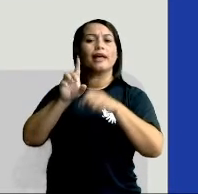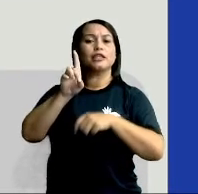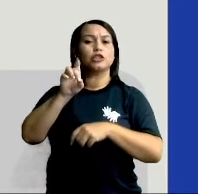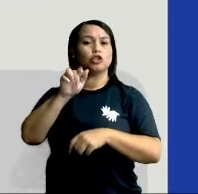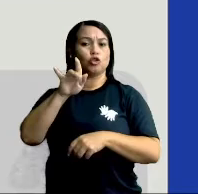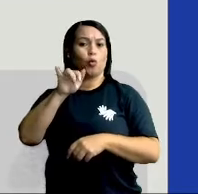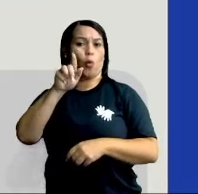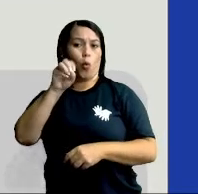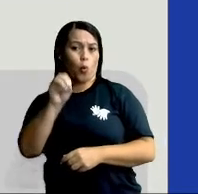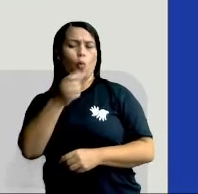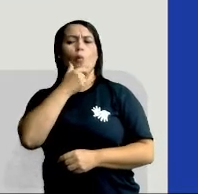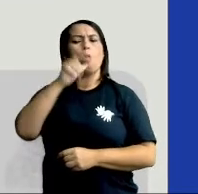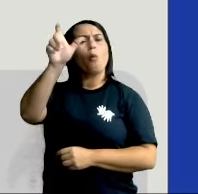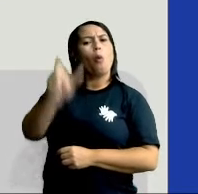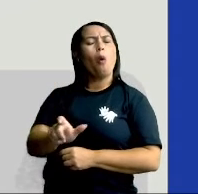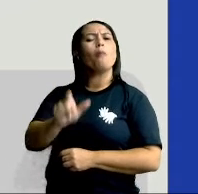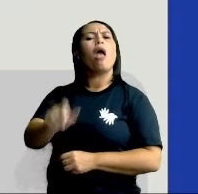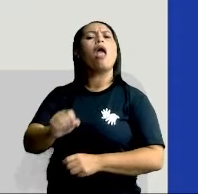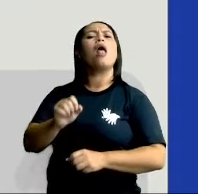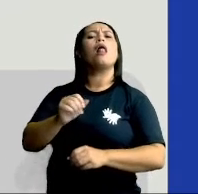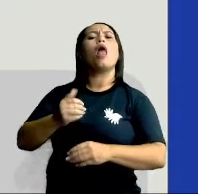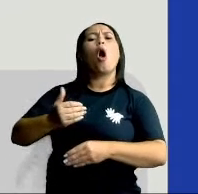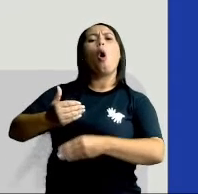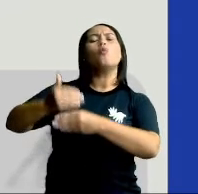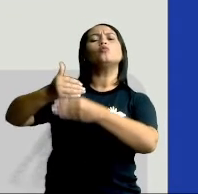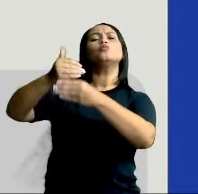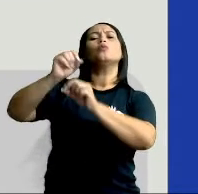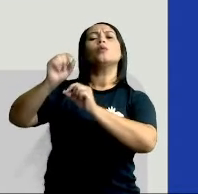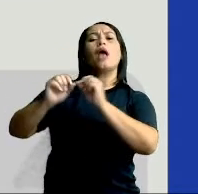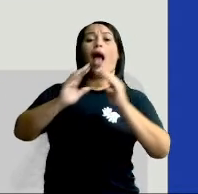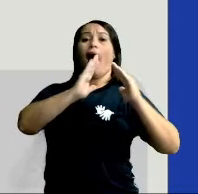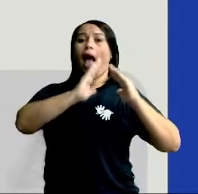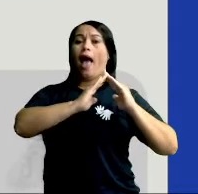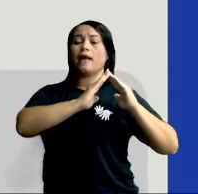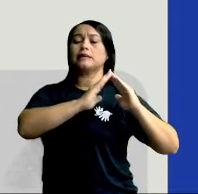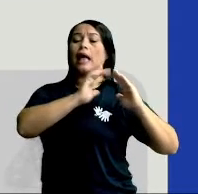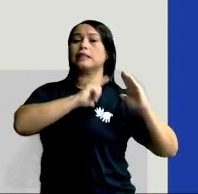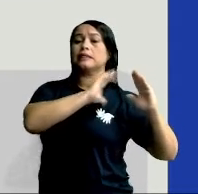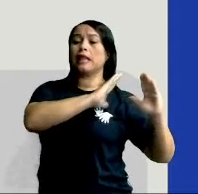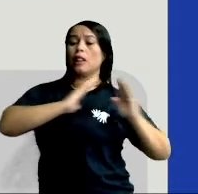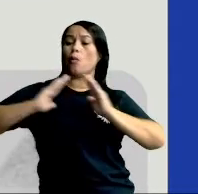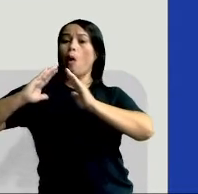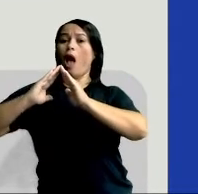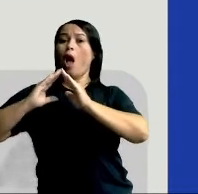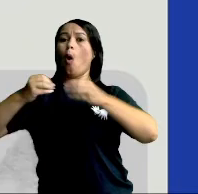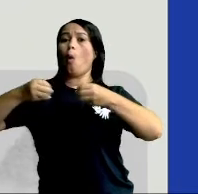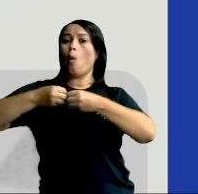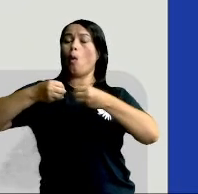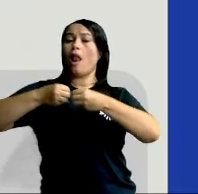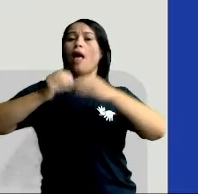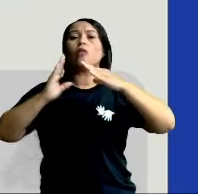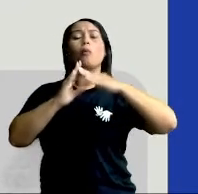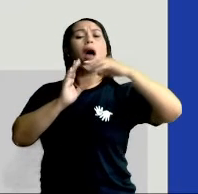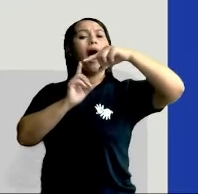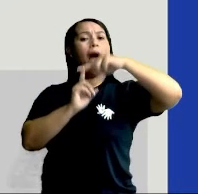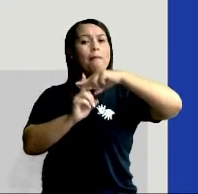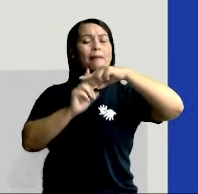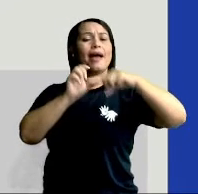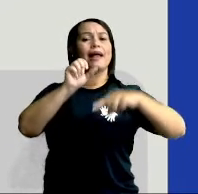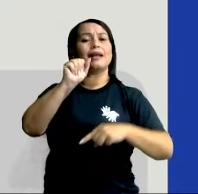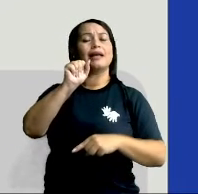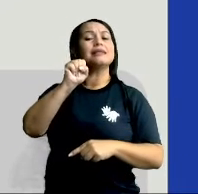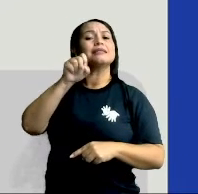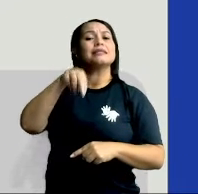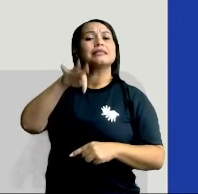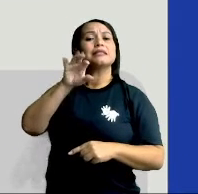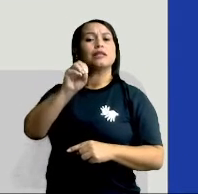Diogo de Braga. Diogo de Braga construiu sua residência e ao lado uma capela consagrada a Santo Antônio, padroeiro